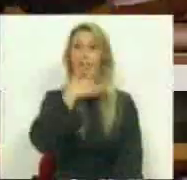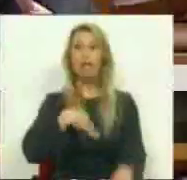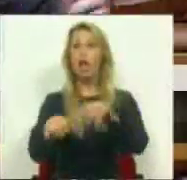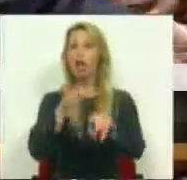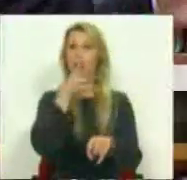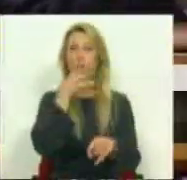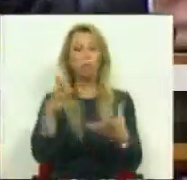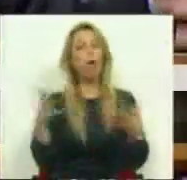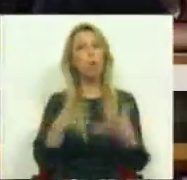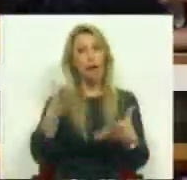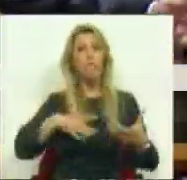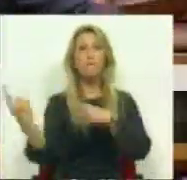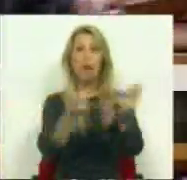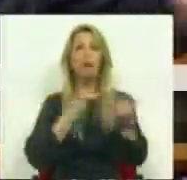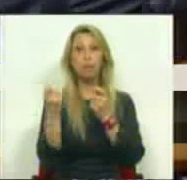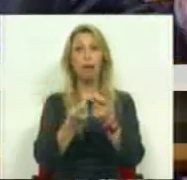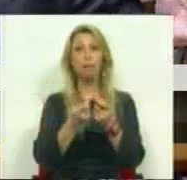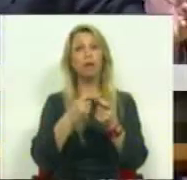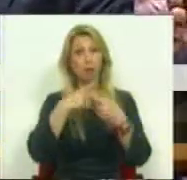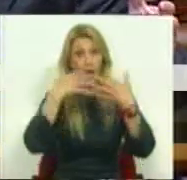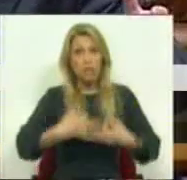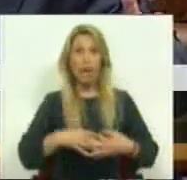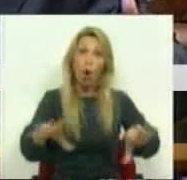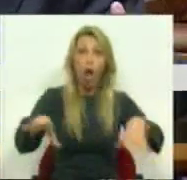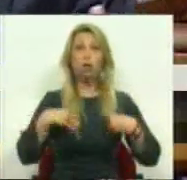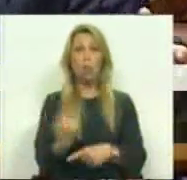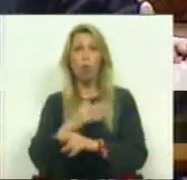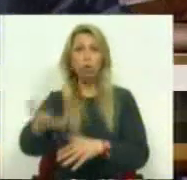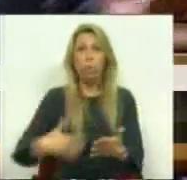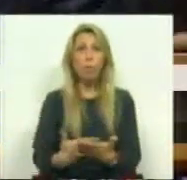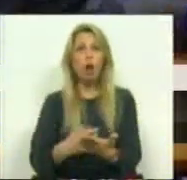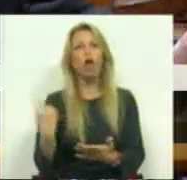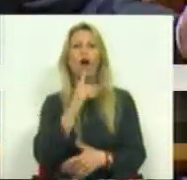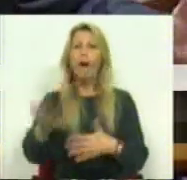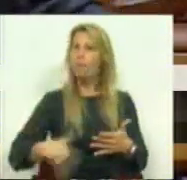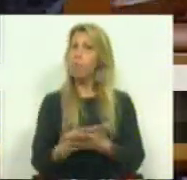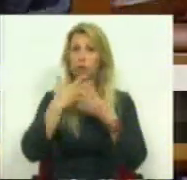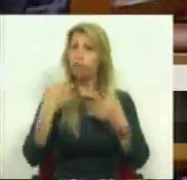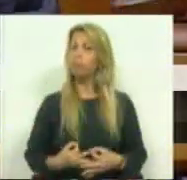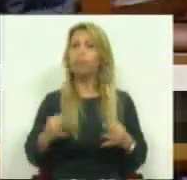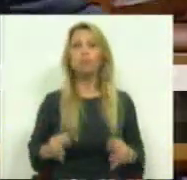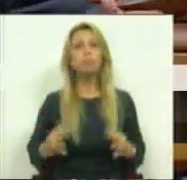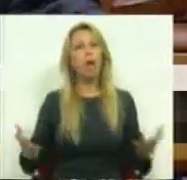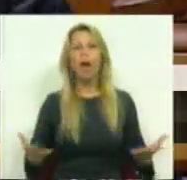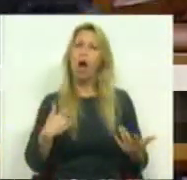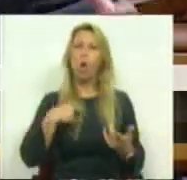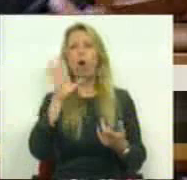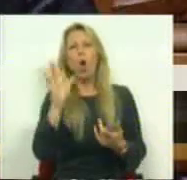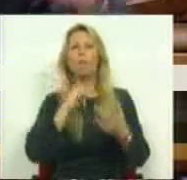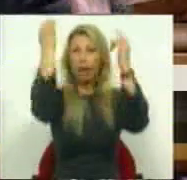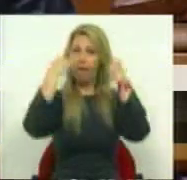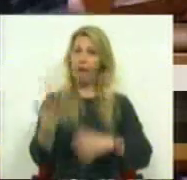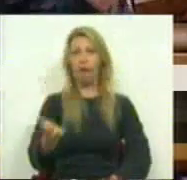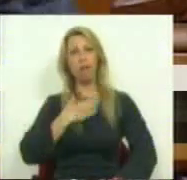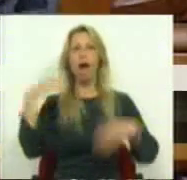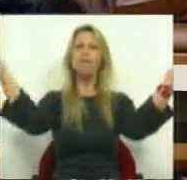assumam as consequências daquilo que estão a propor. A vossa proposta é legítima. Não tentem enganar-nos com uma publicidade sobre algo